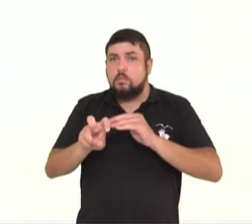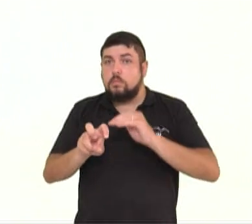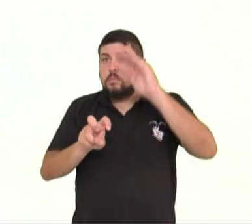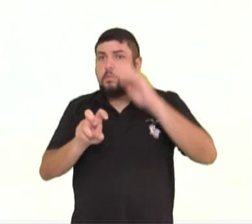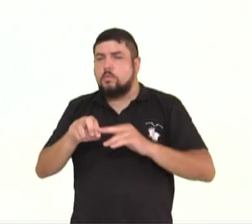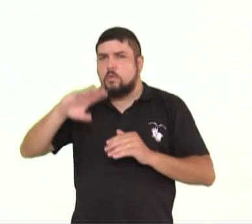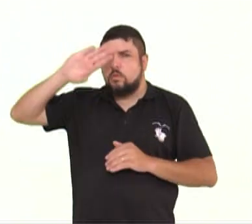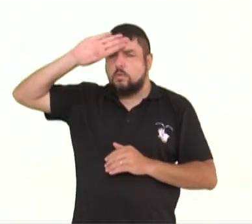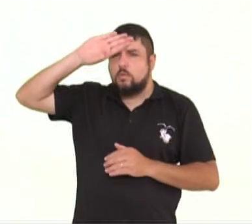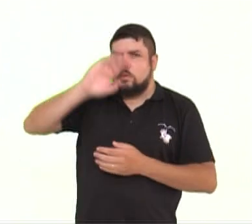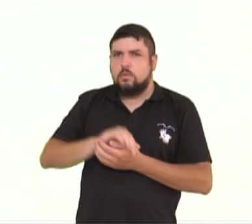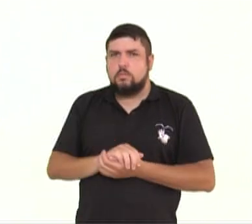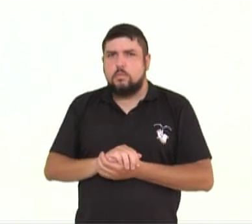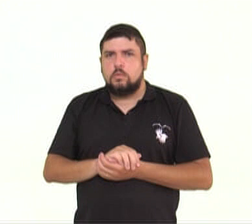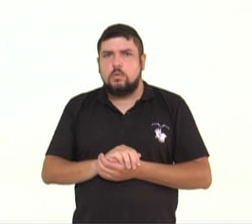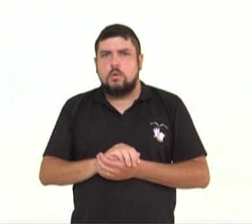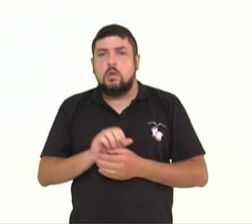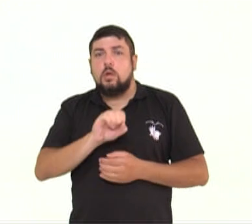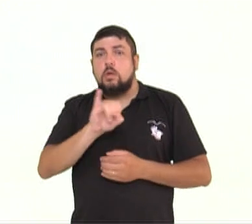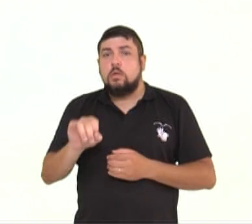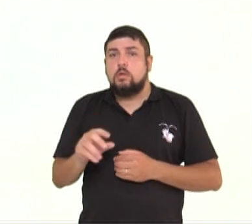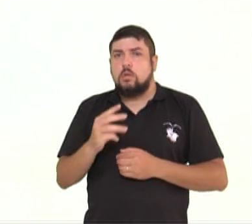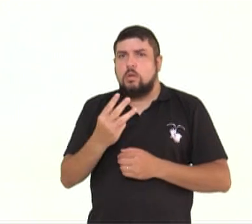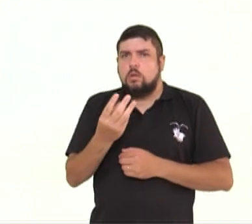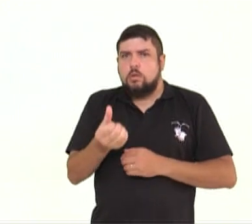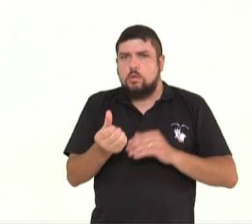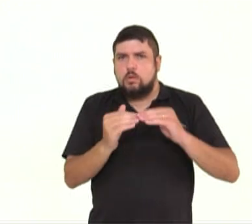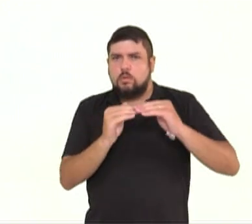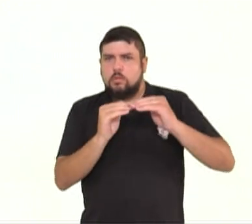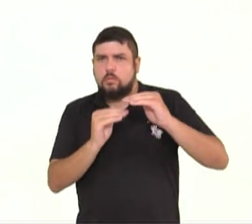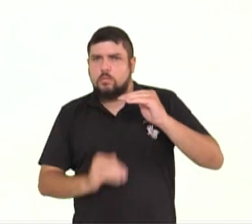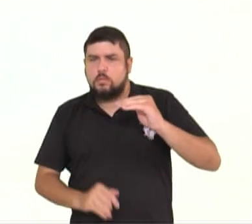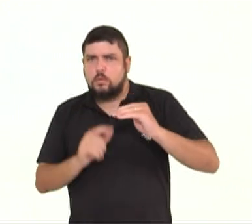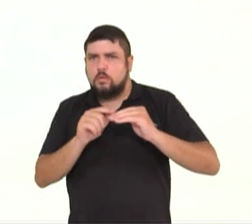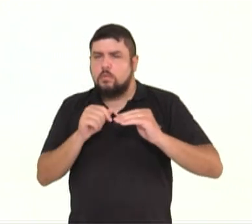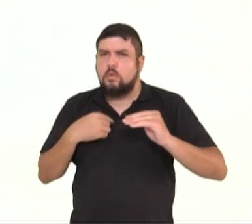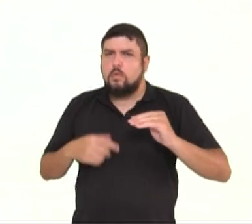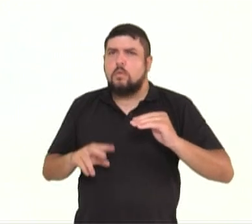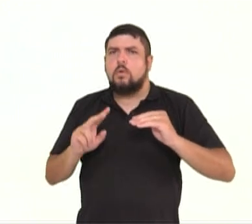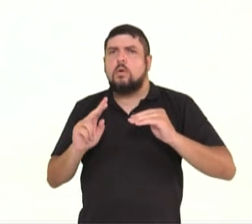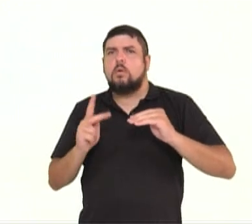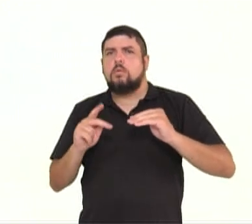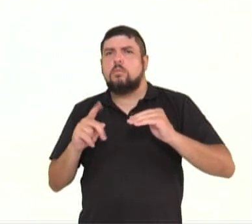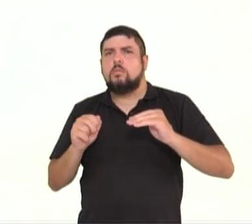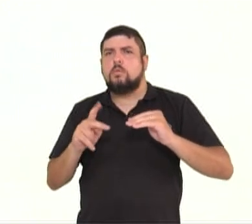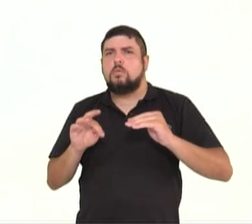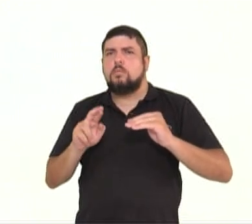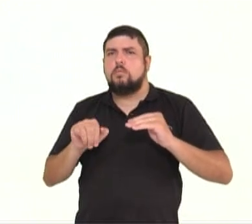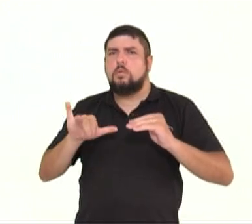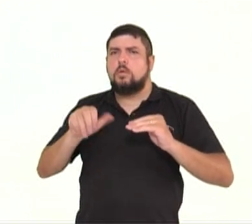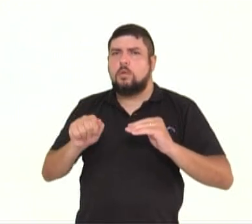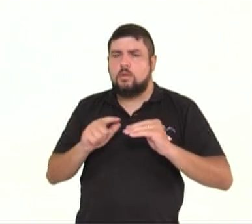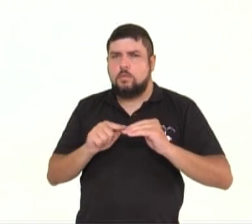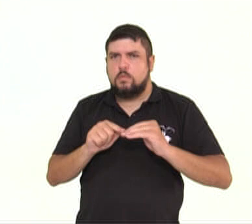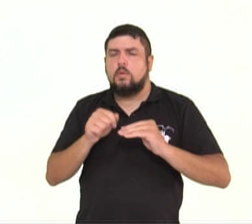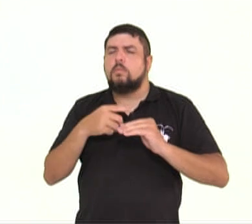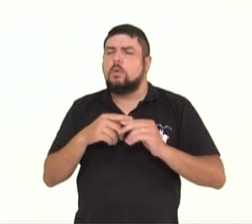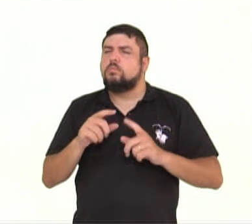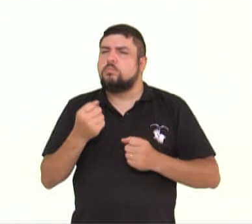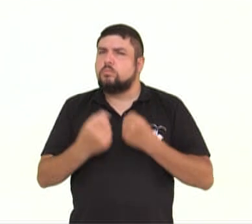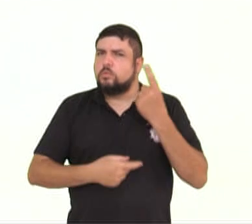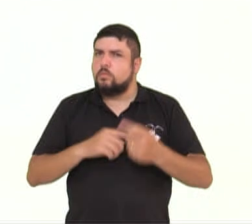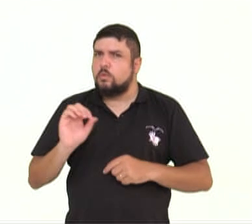febre. O que diminuir de 36 é considerado hipotermia, que é uma coisa que não vamos tratar hoje, mas também acontece algumas